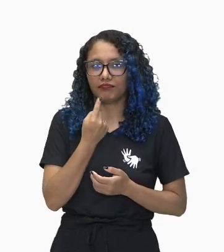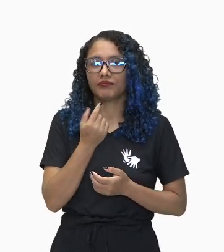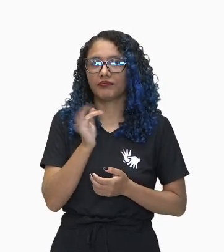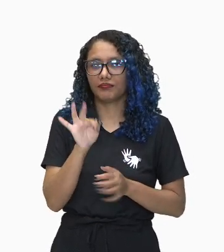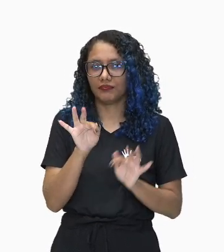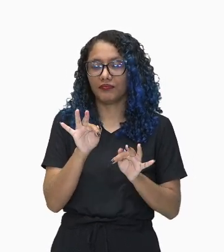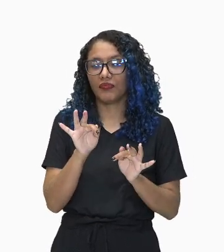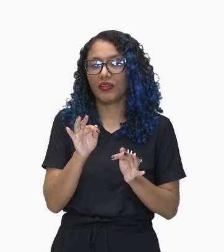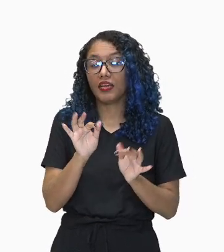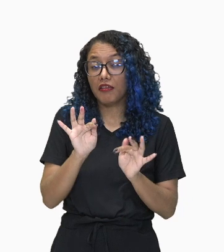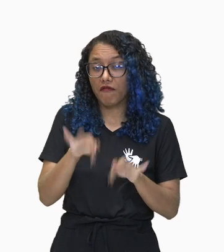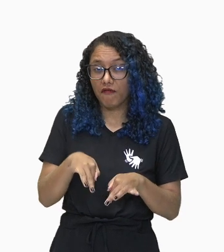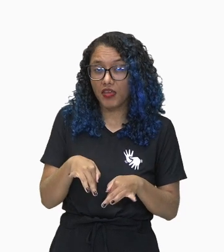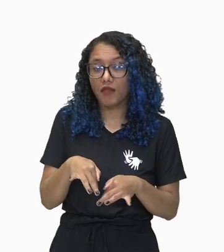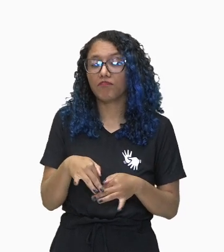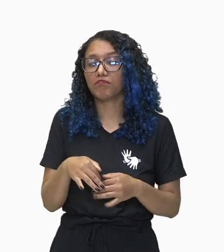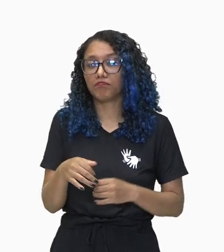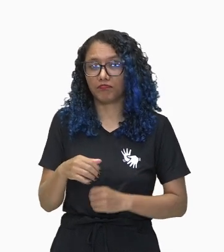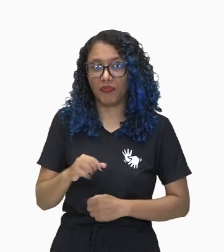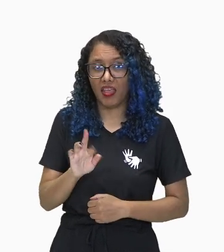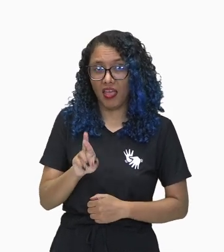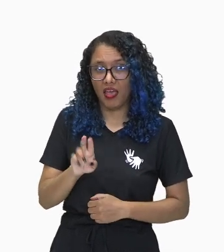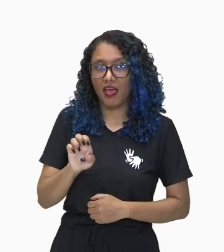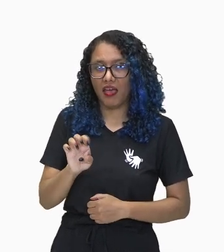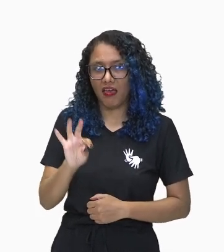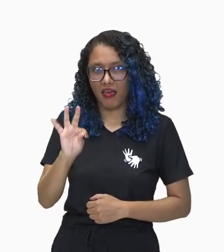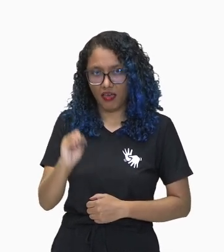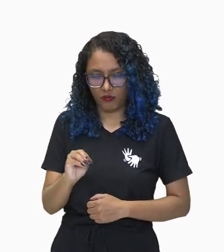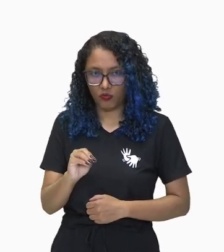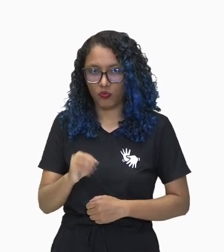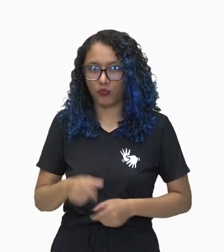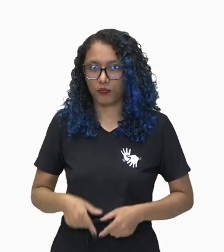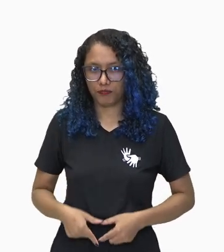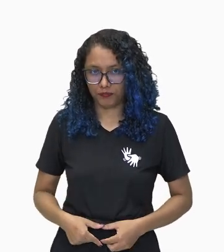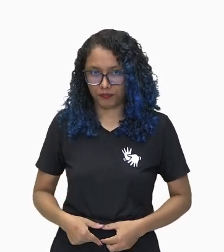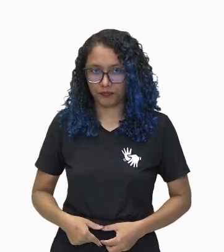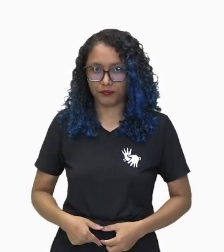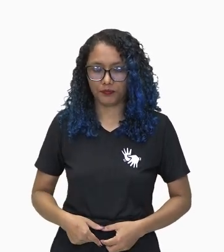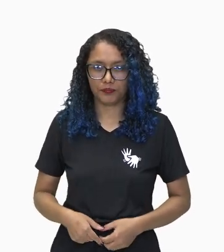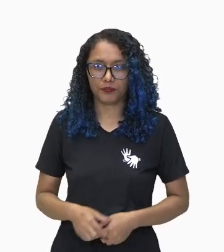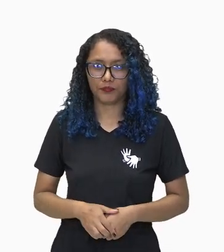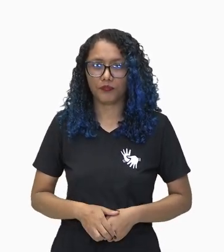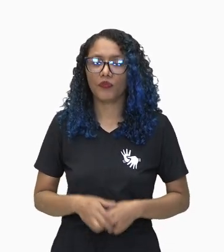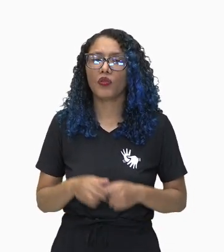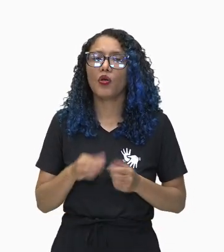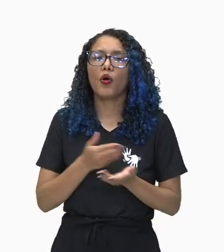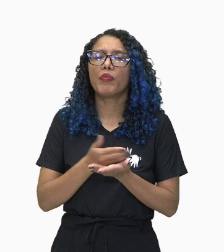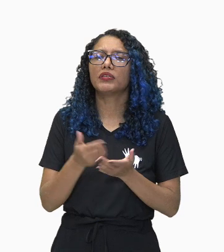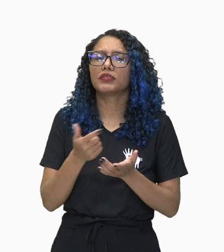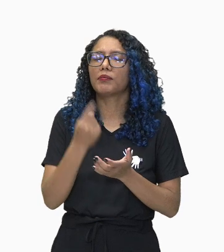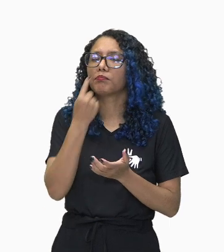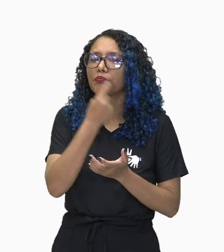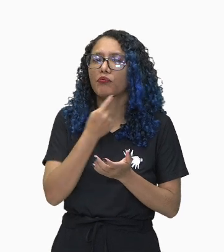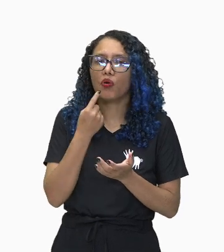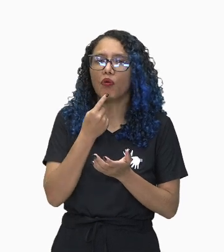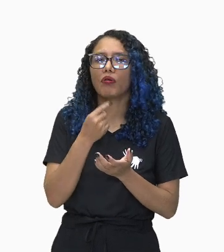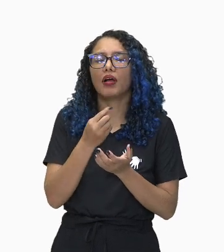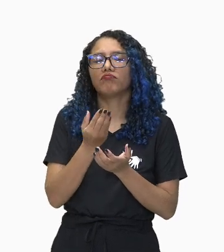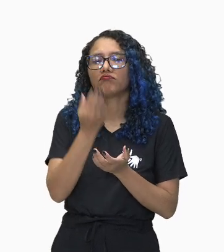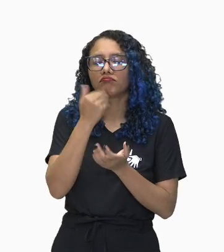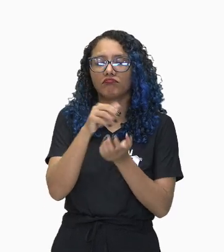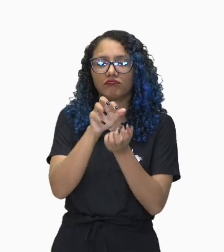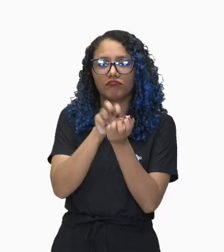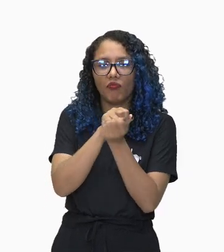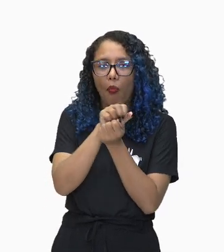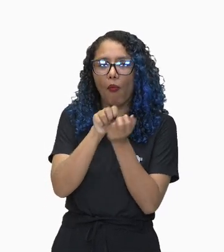pelo reto. Então, a digestão começa na boca, onde os dentes trituram o alimento e a língua